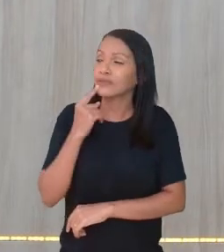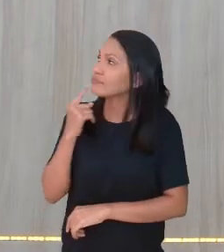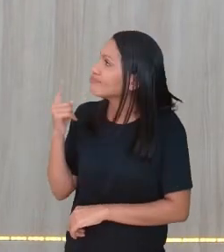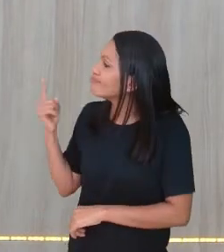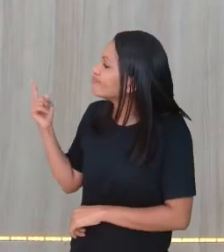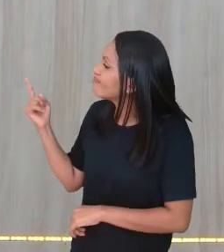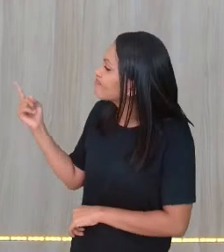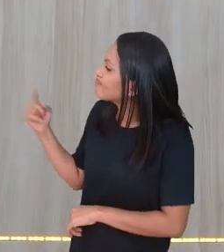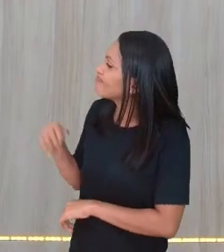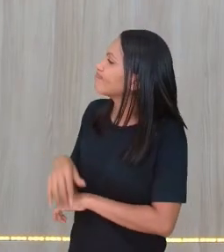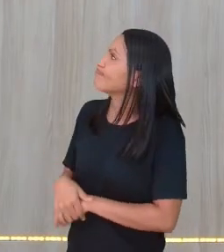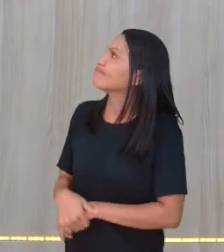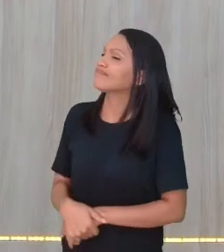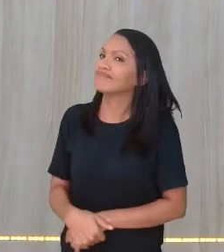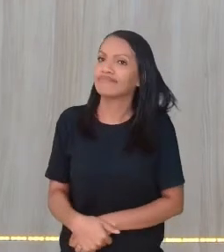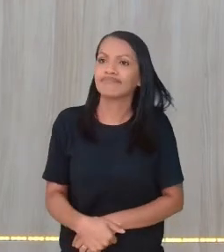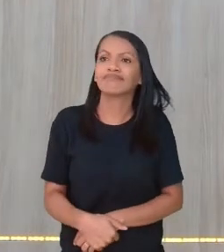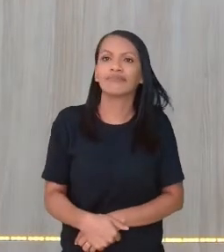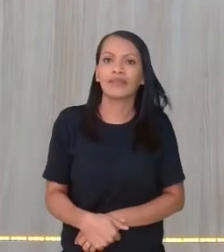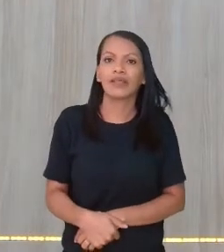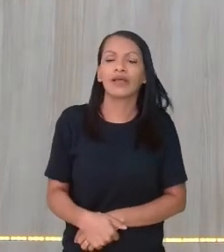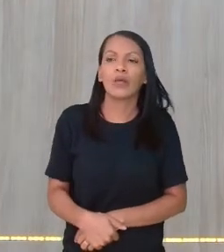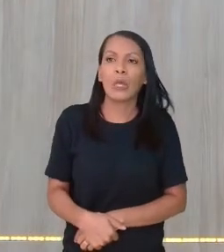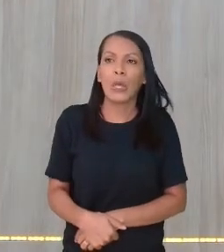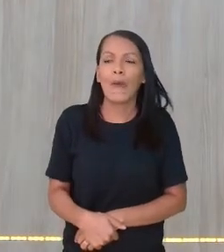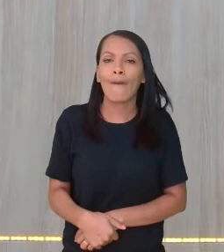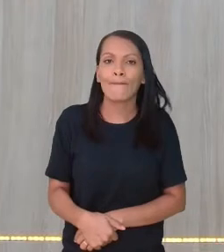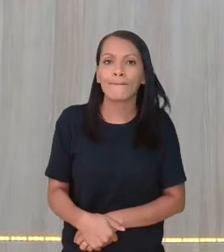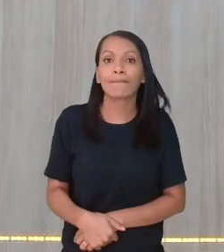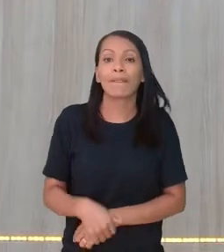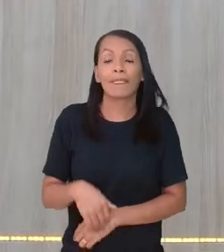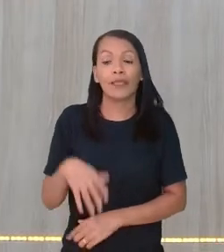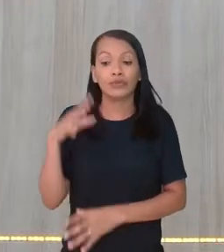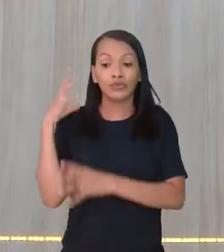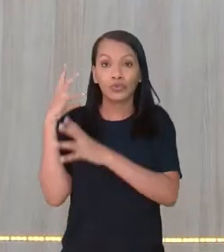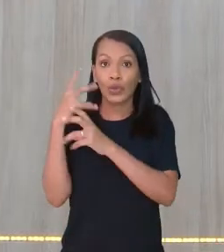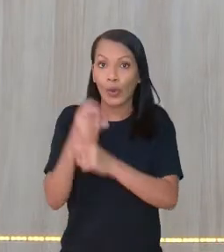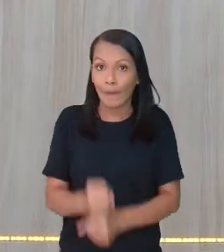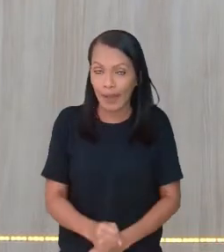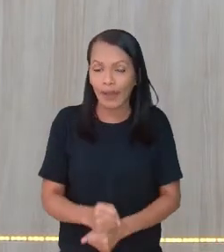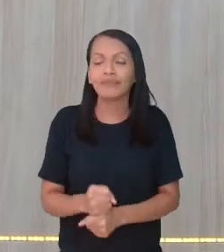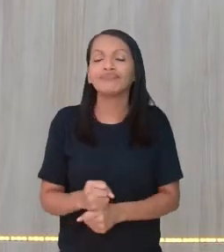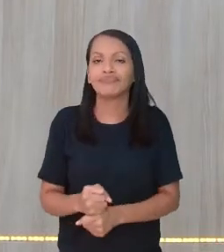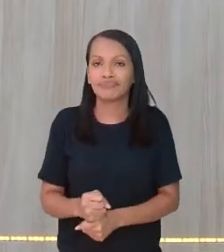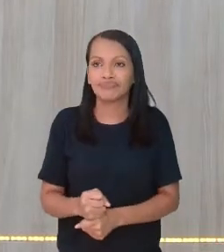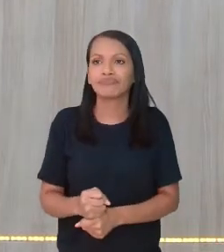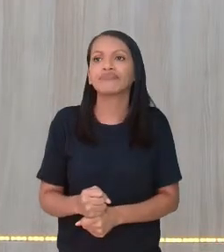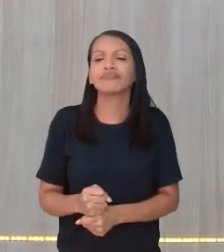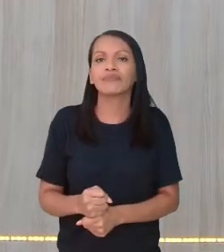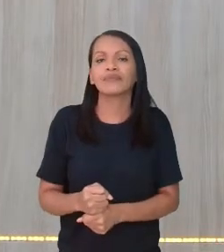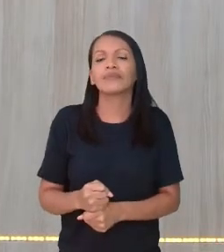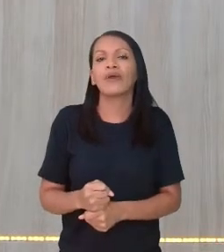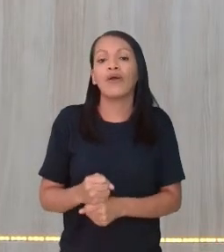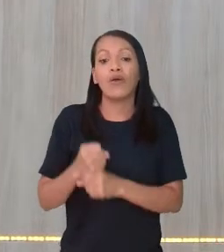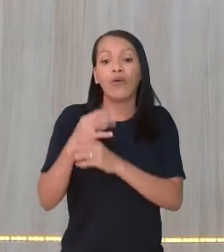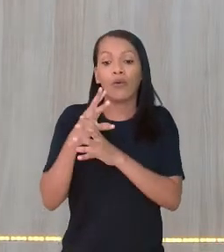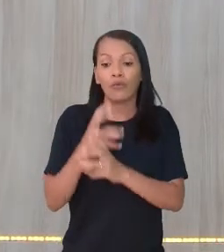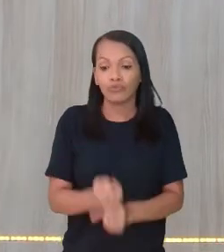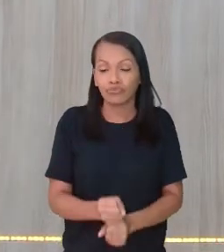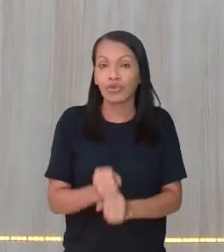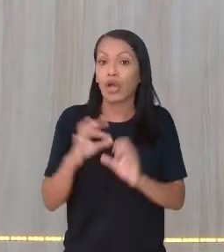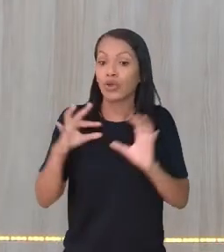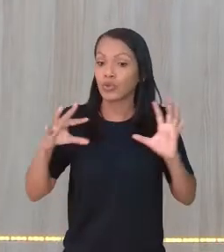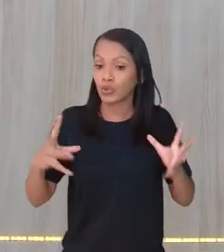aqui um terço com 2 terços, vai dar a quantidade total, certo? Vai dar a quantidade total aí de